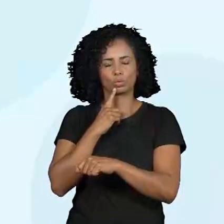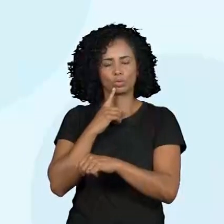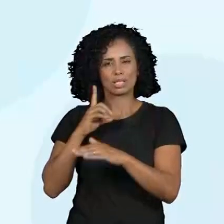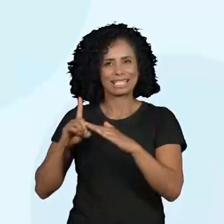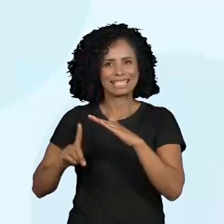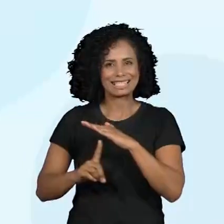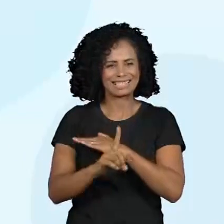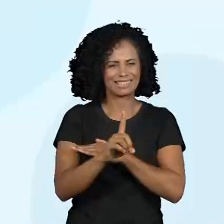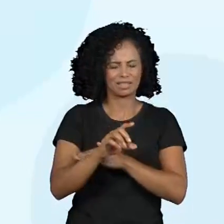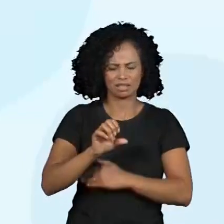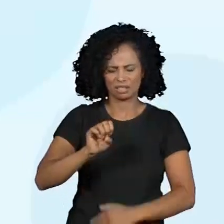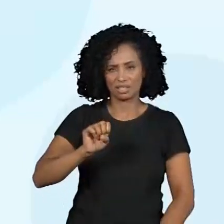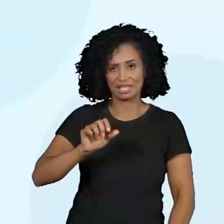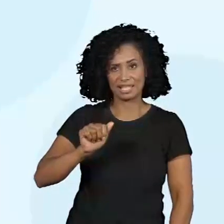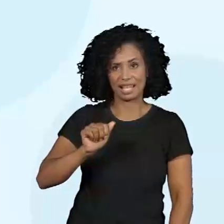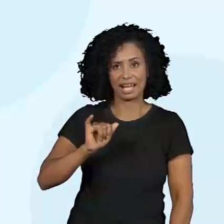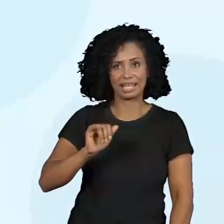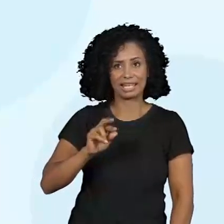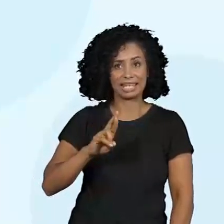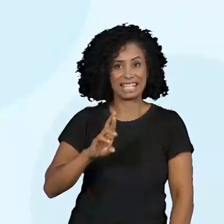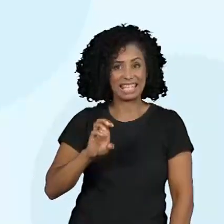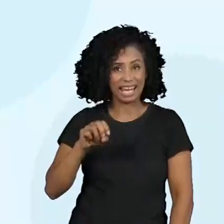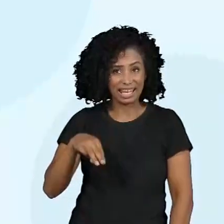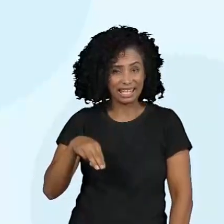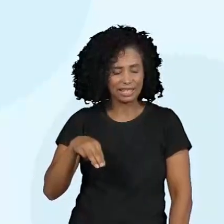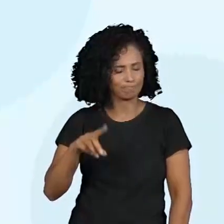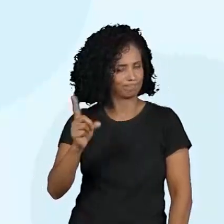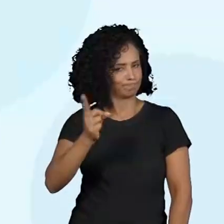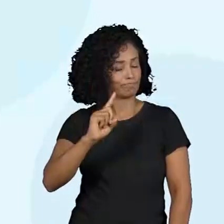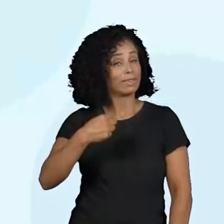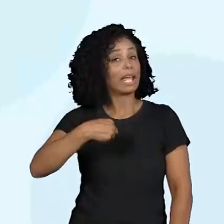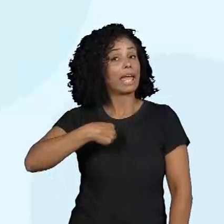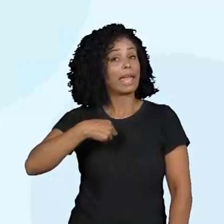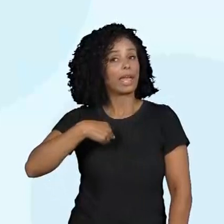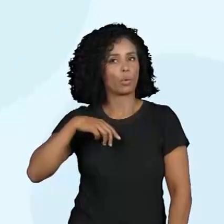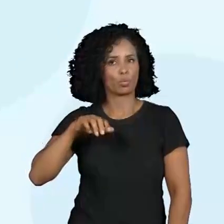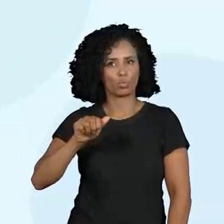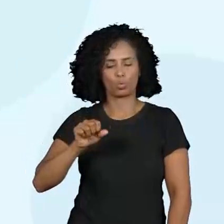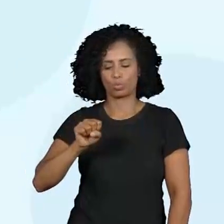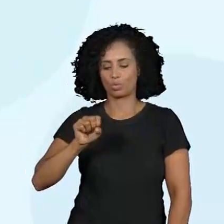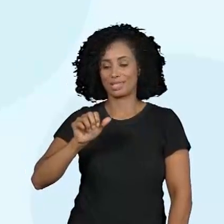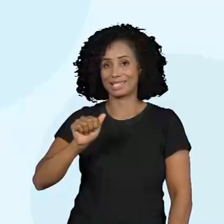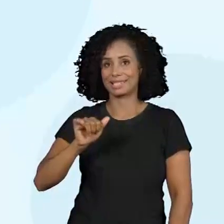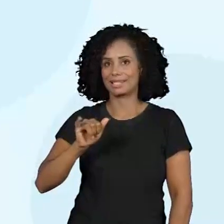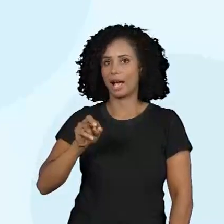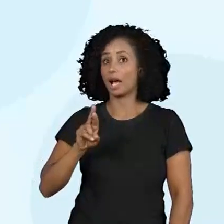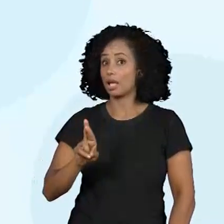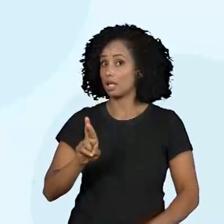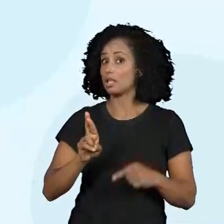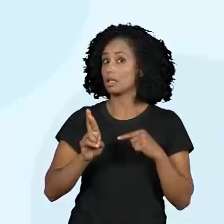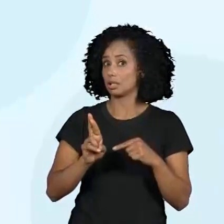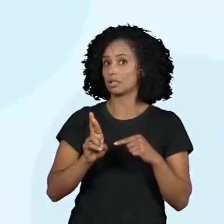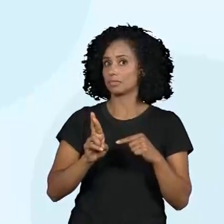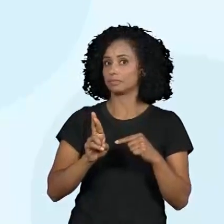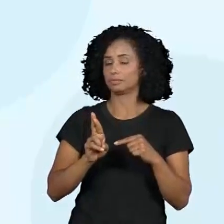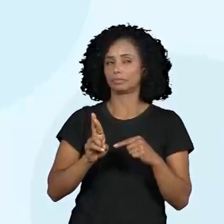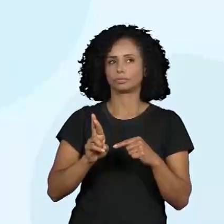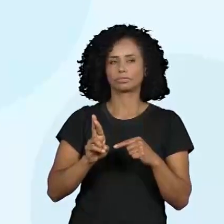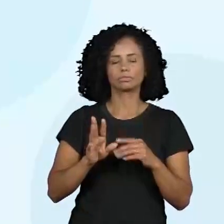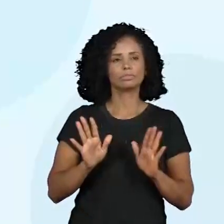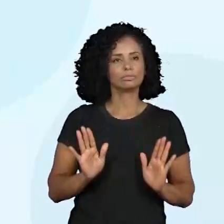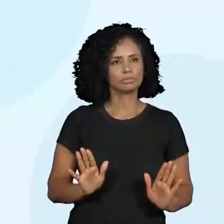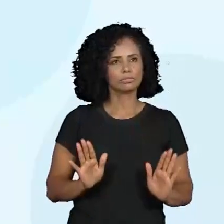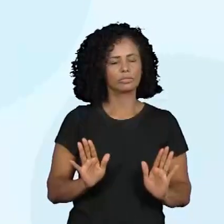mim então sair Oi e aí